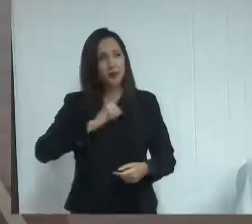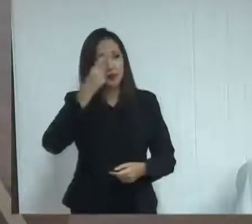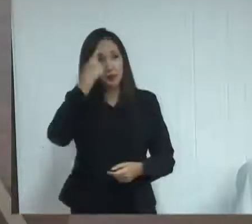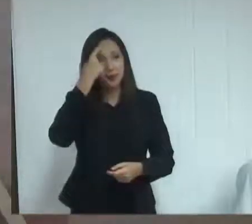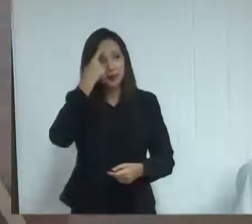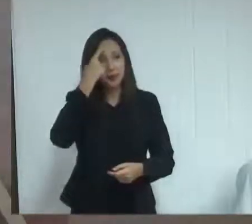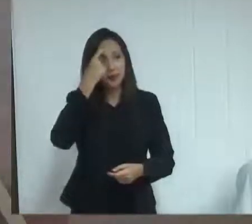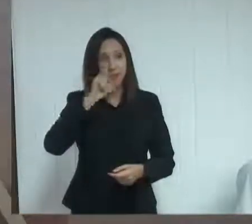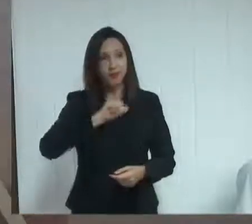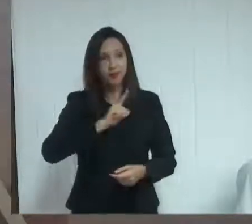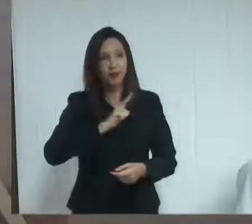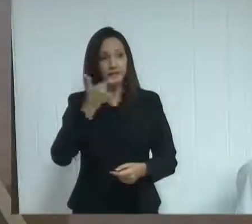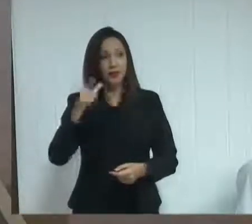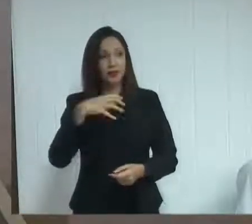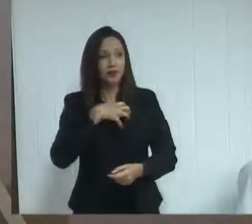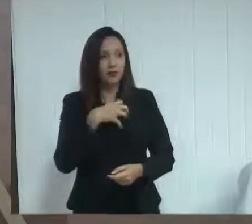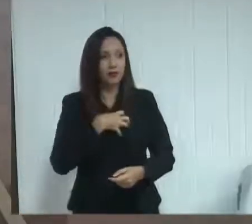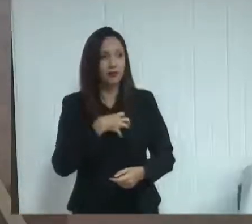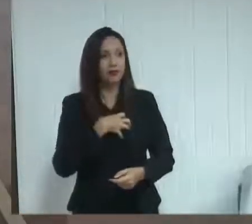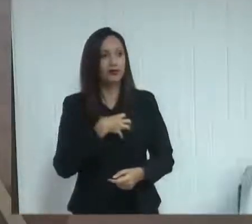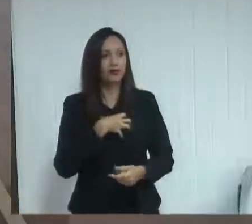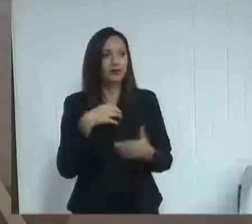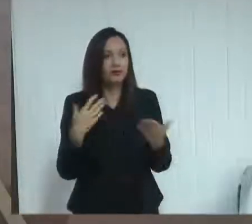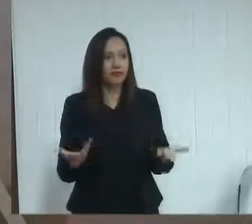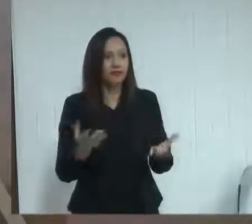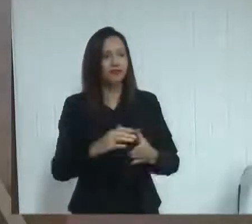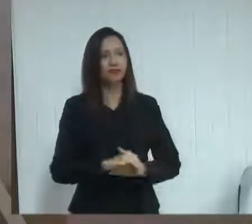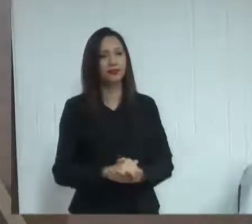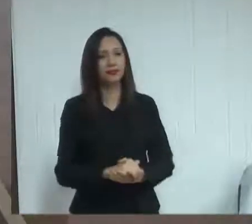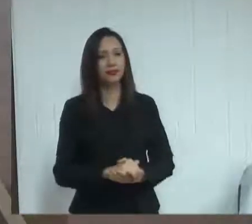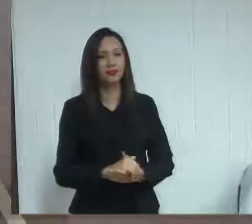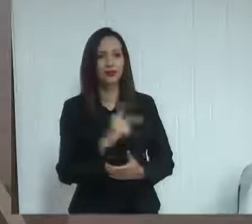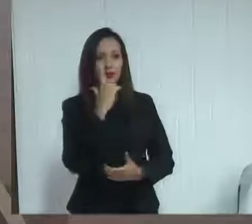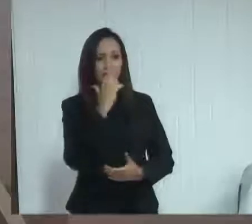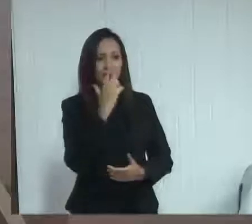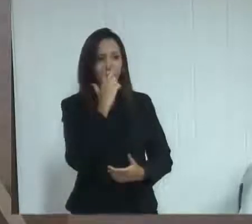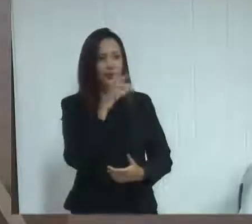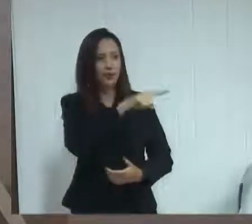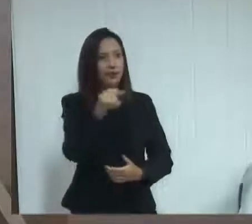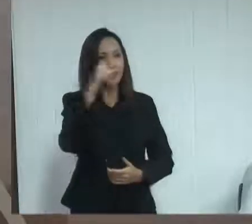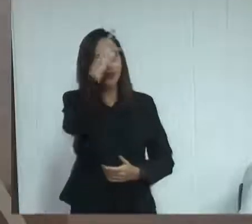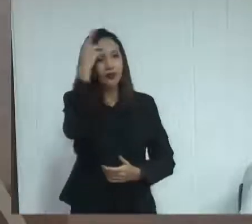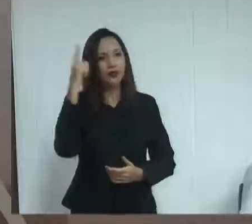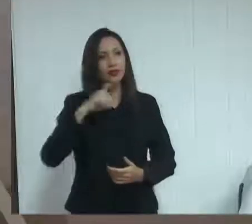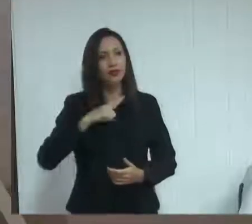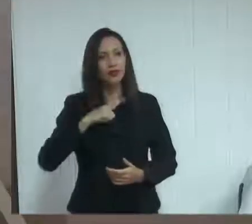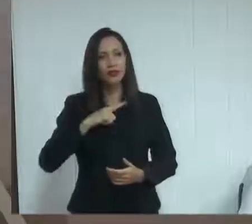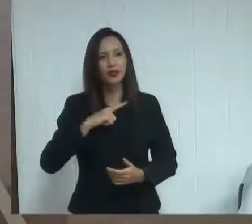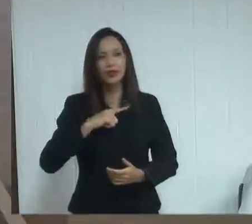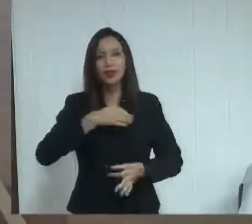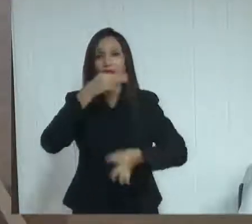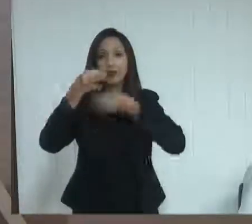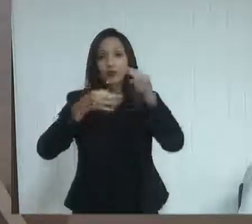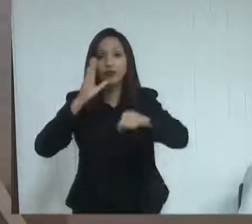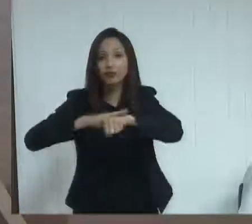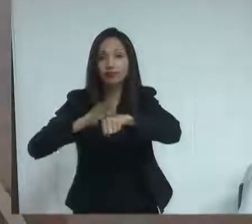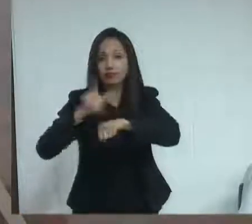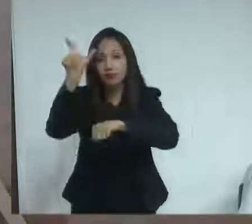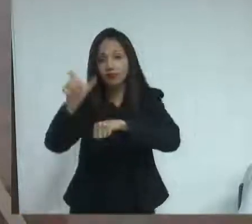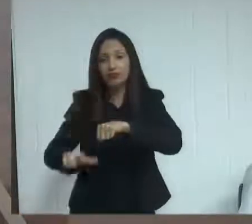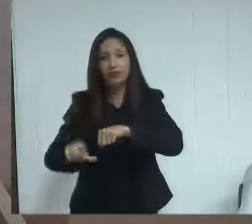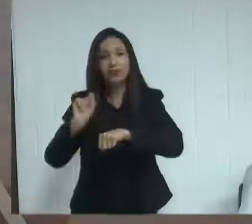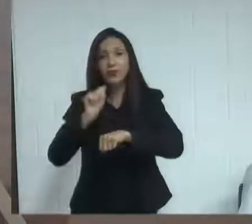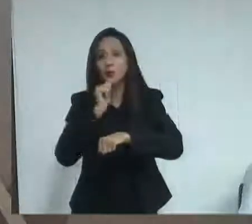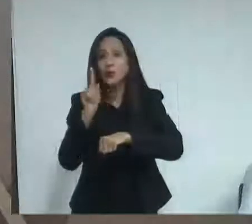nenhum. Eu só não acho bom as pessoas formarem juízo de valor em cima de algo que não